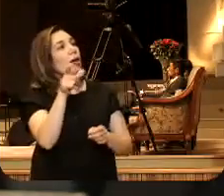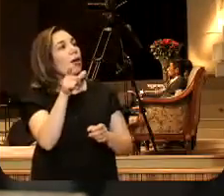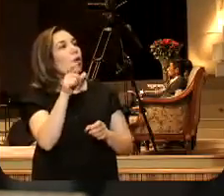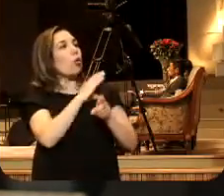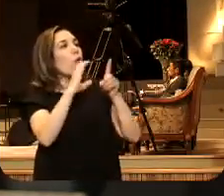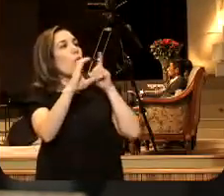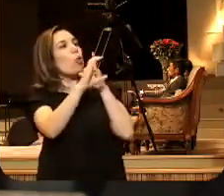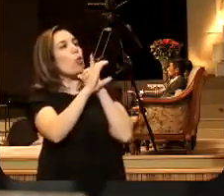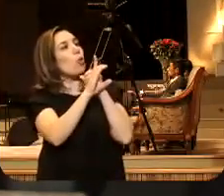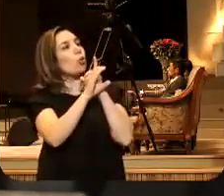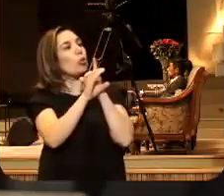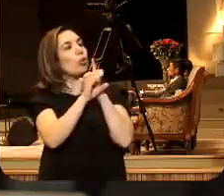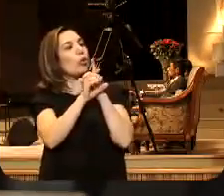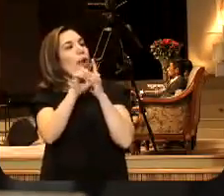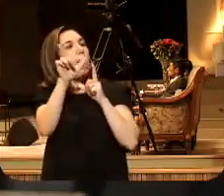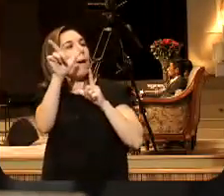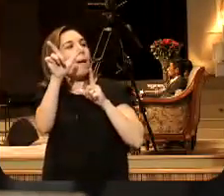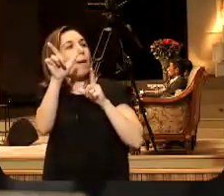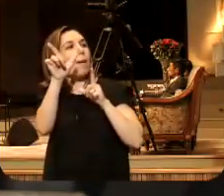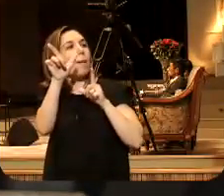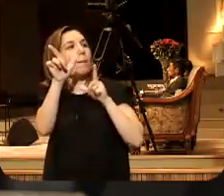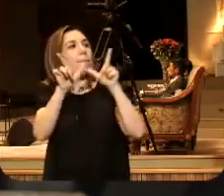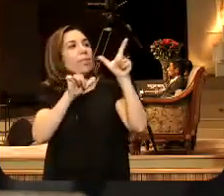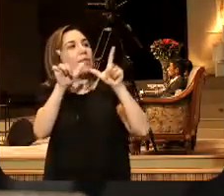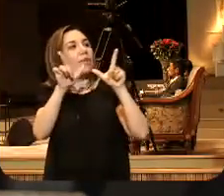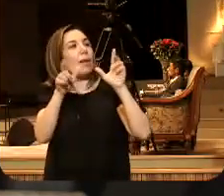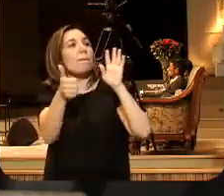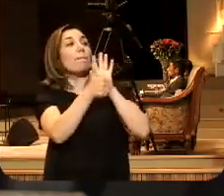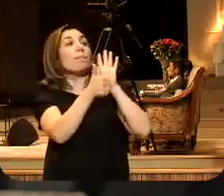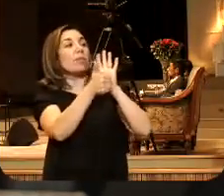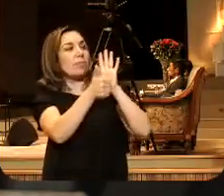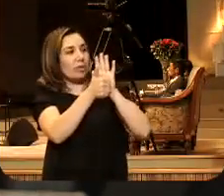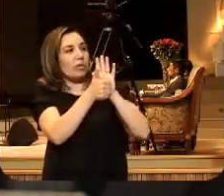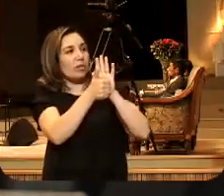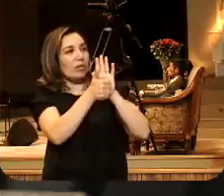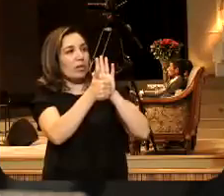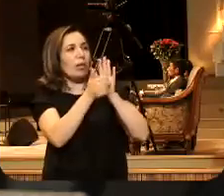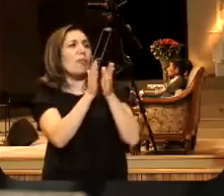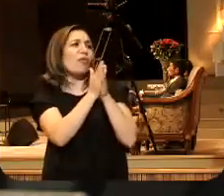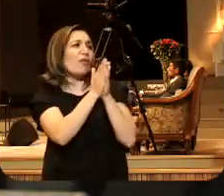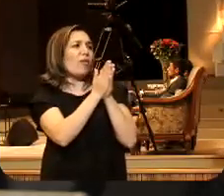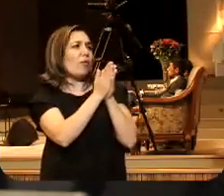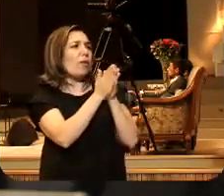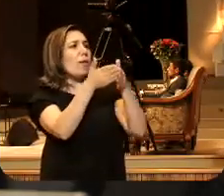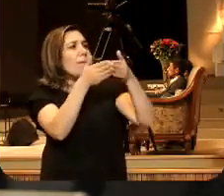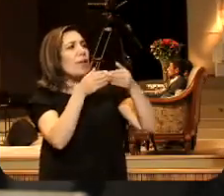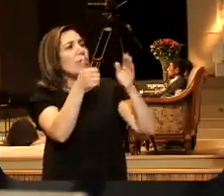nunca vi alguém orando pelos presos. Peça para que eles orem por nós.